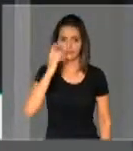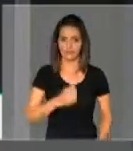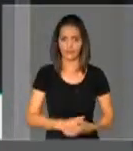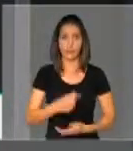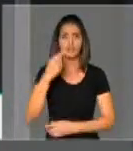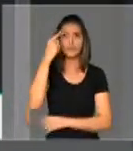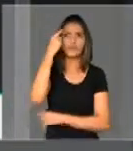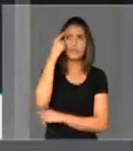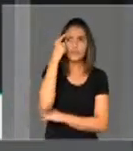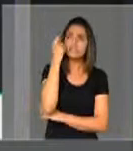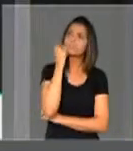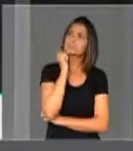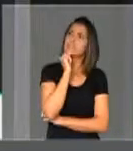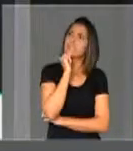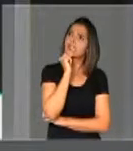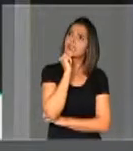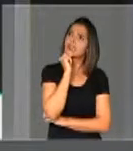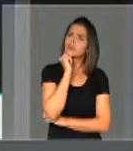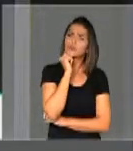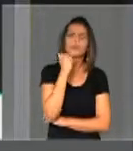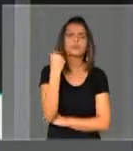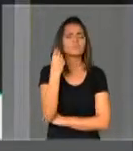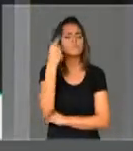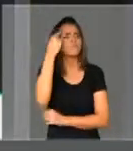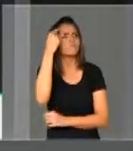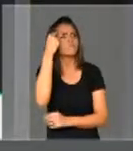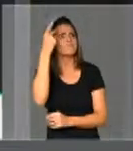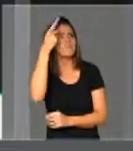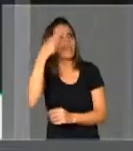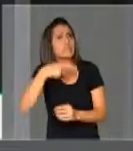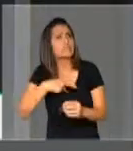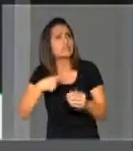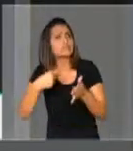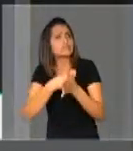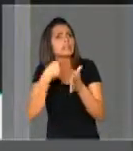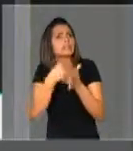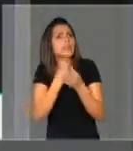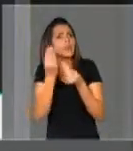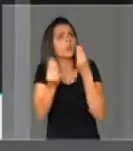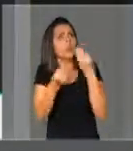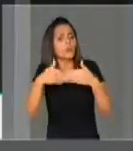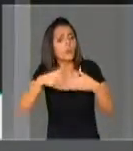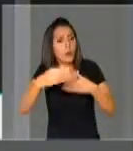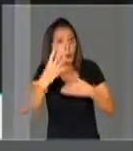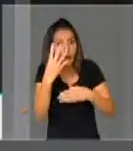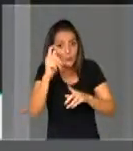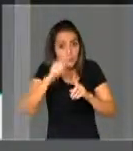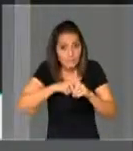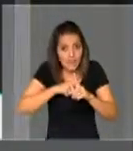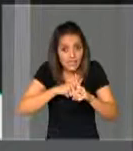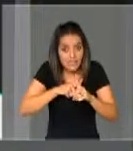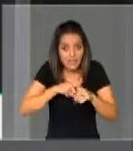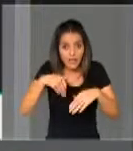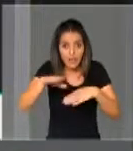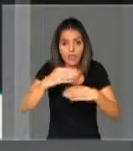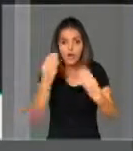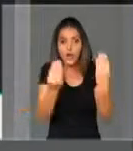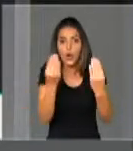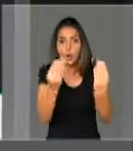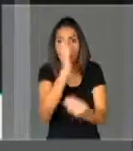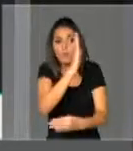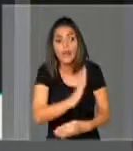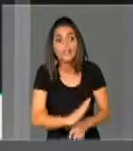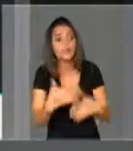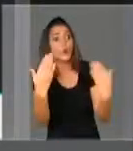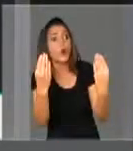Eu fico me perguntando, querida deputada Luísa Erundina, daqui a mais 4 meses, como estará o